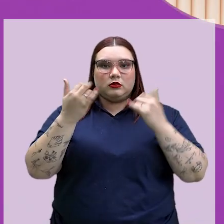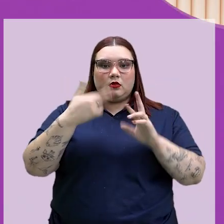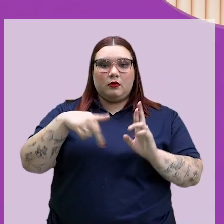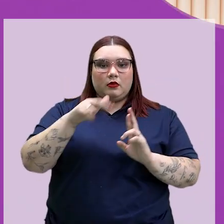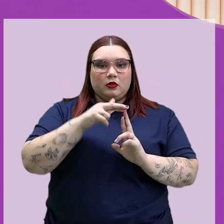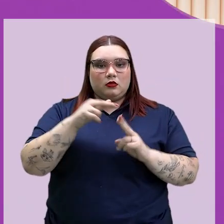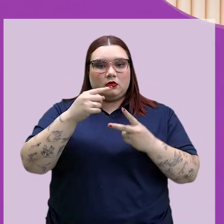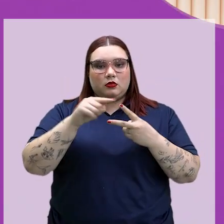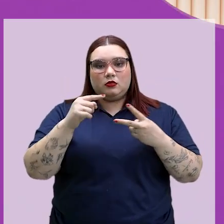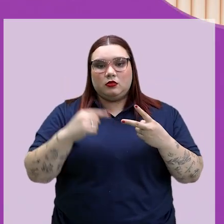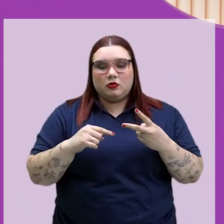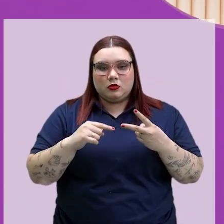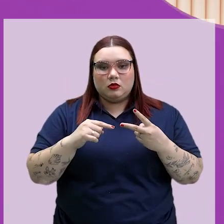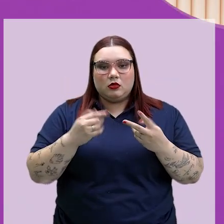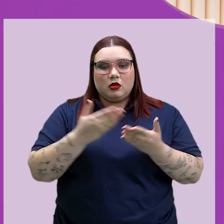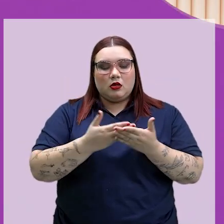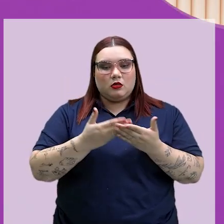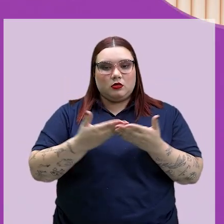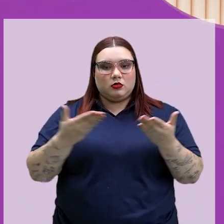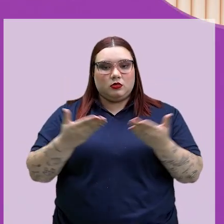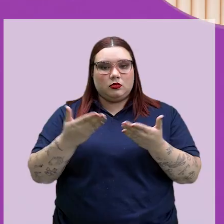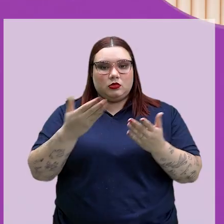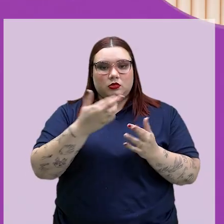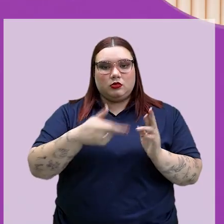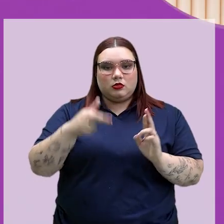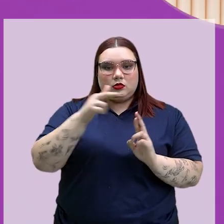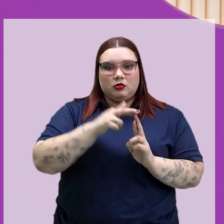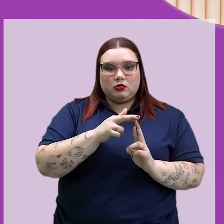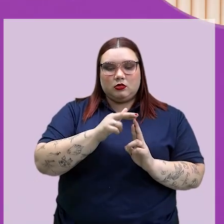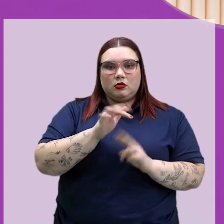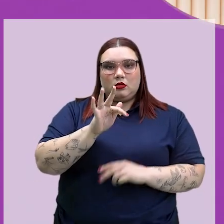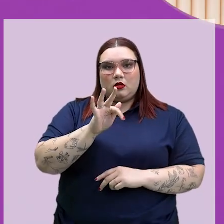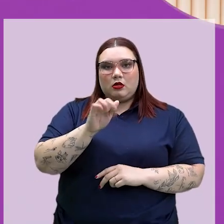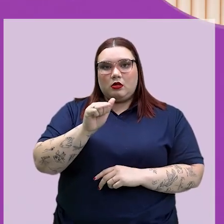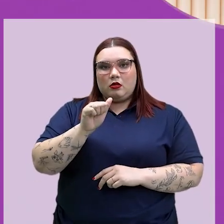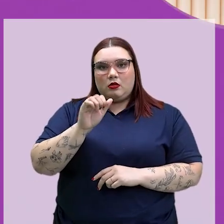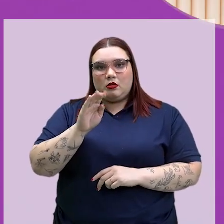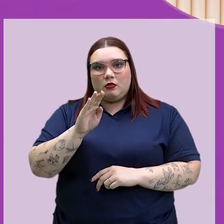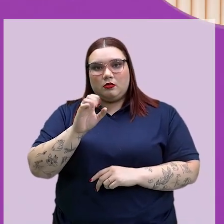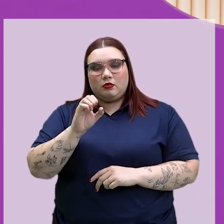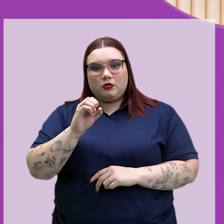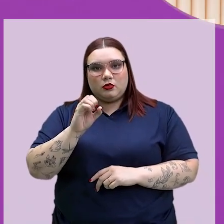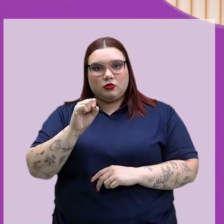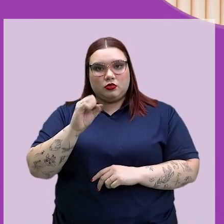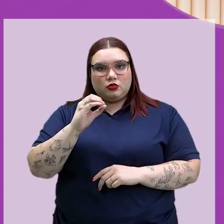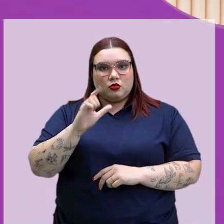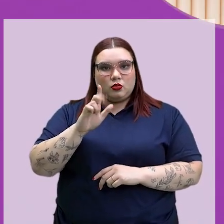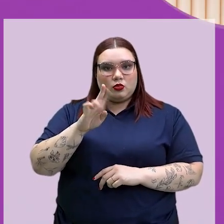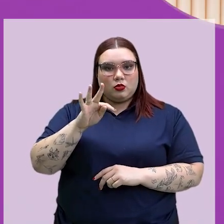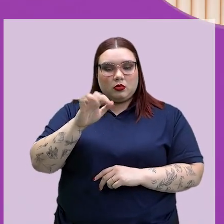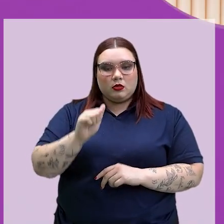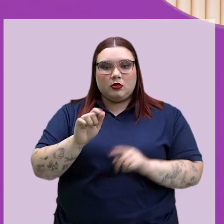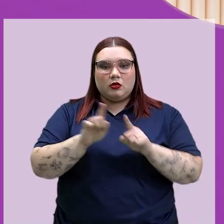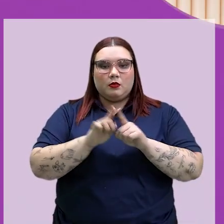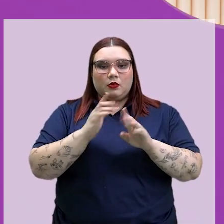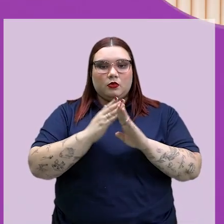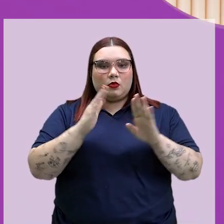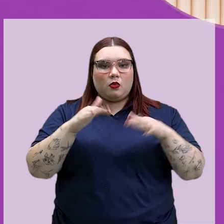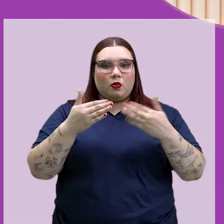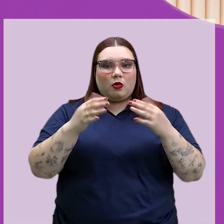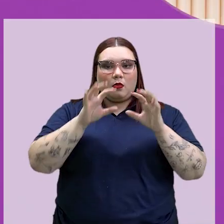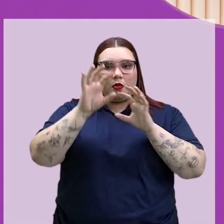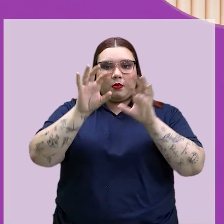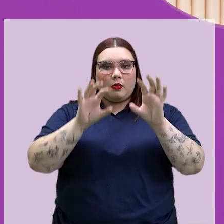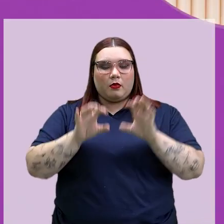Nesses dois casos dessa aula, nós trabalhamos com a frequência absoluta, e aí eu vou determinar o tamanho de cada